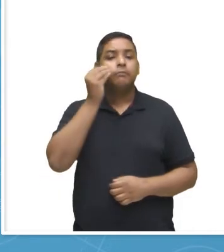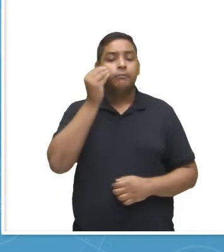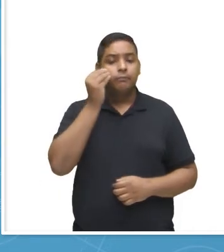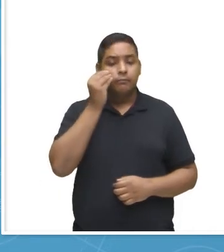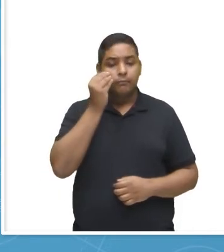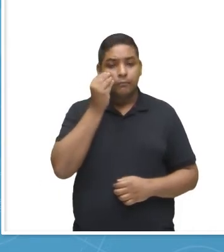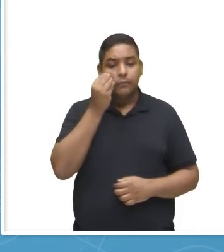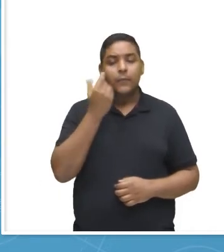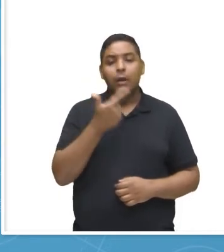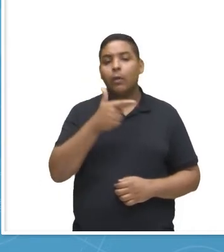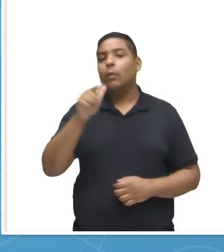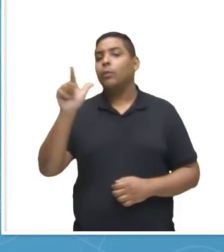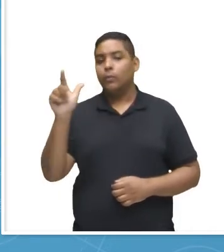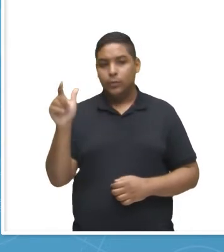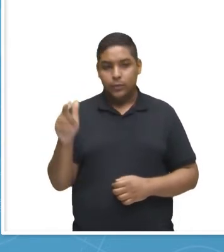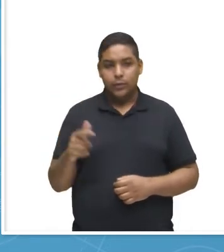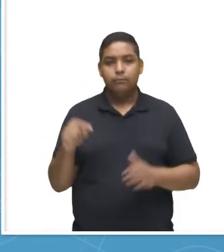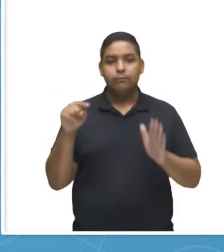próxima questão.